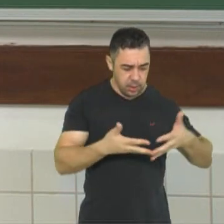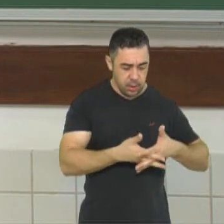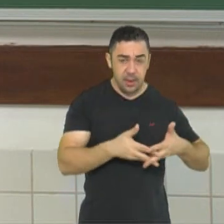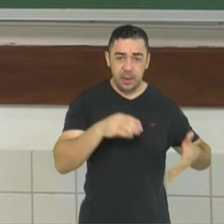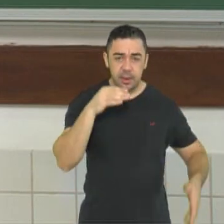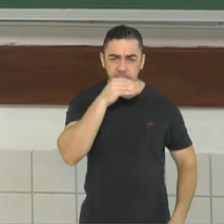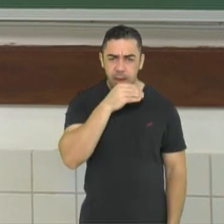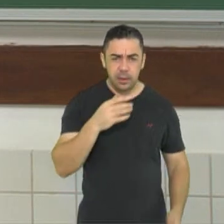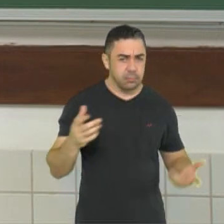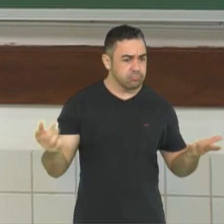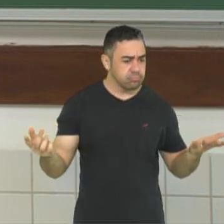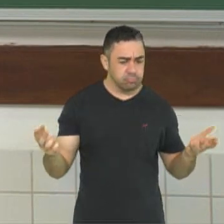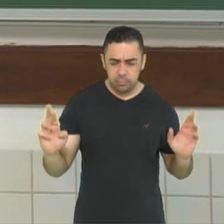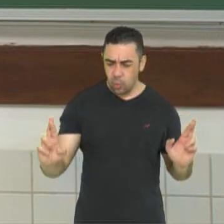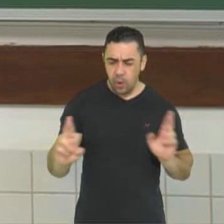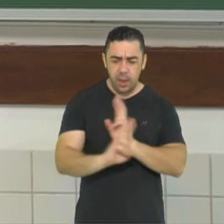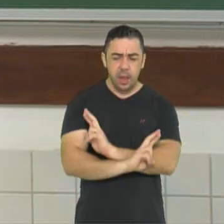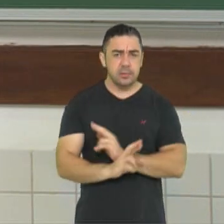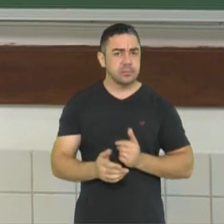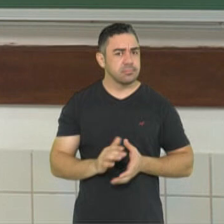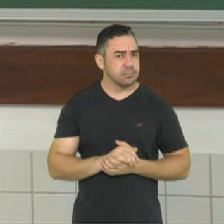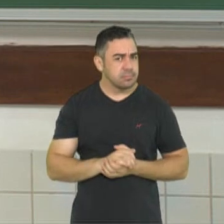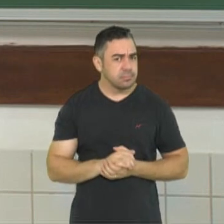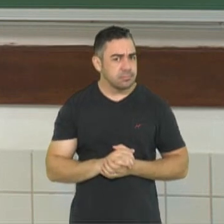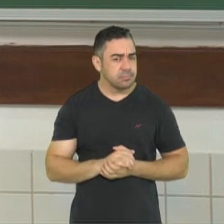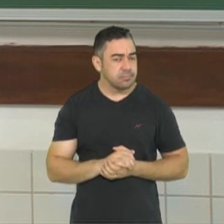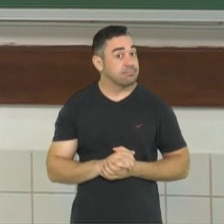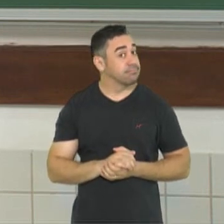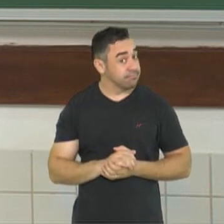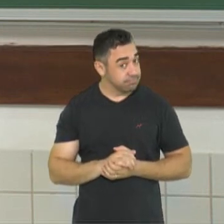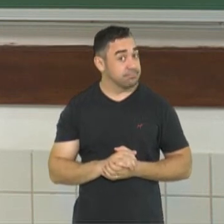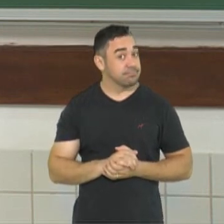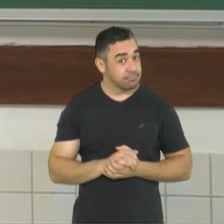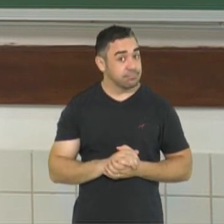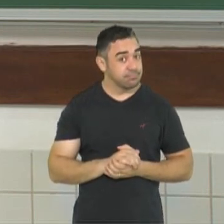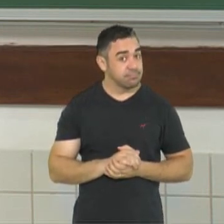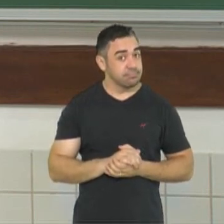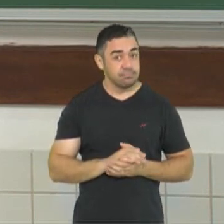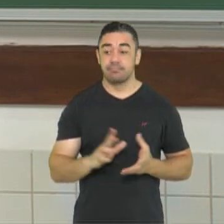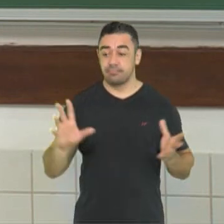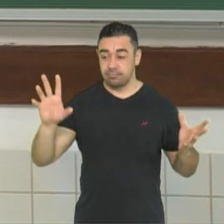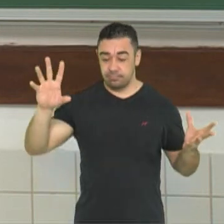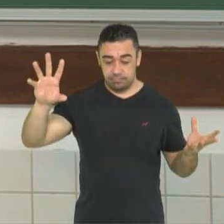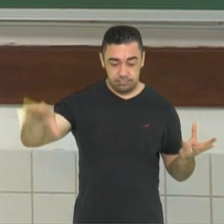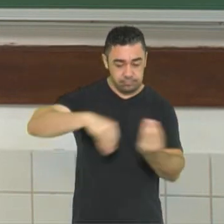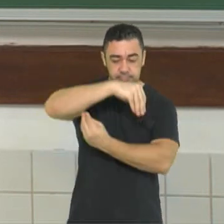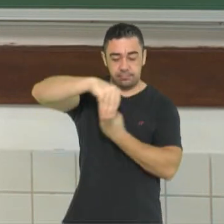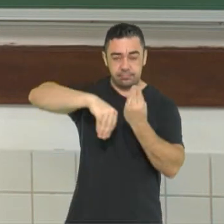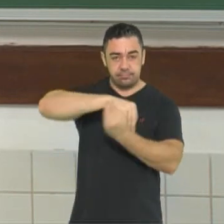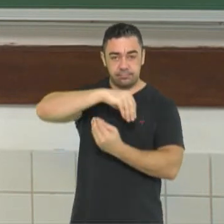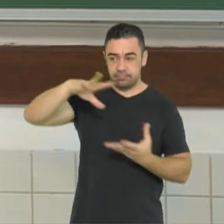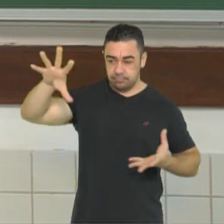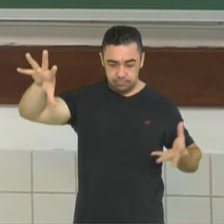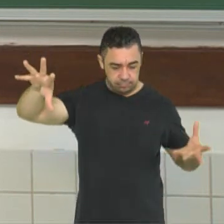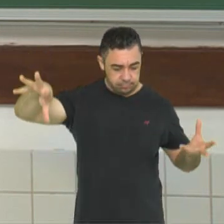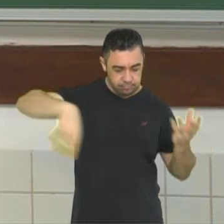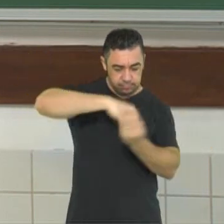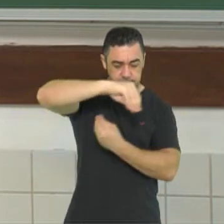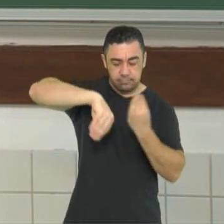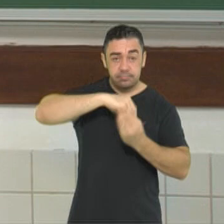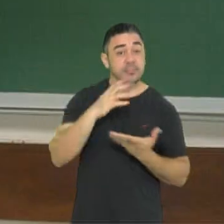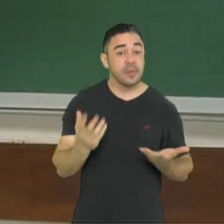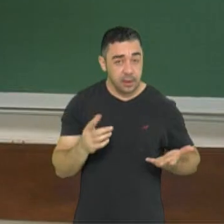do Oriente Médio. Não foi aí que nós pegamos essa miscigenação cultural? Uma das estratégias da igreja